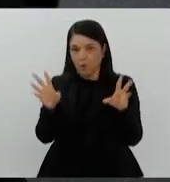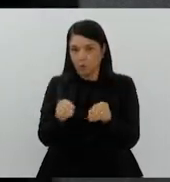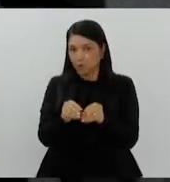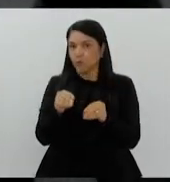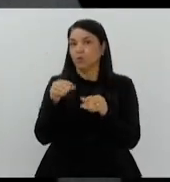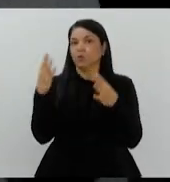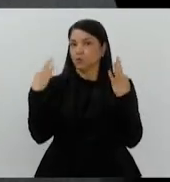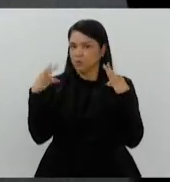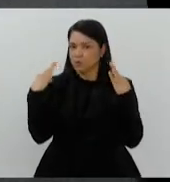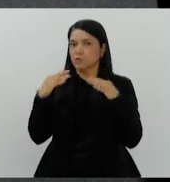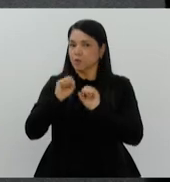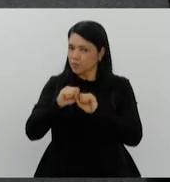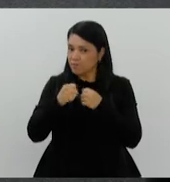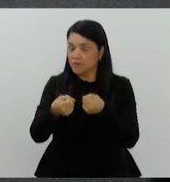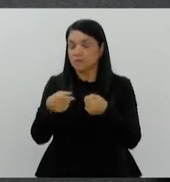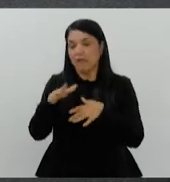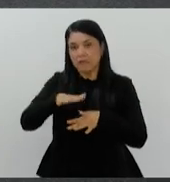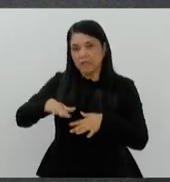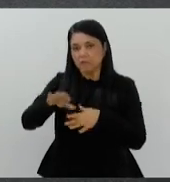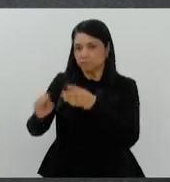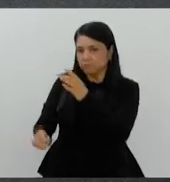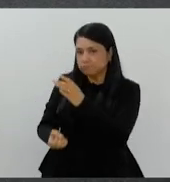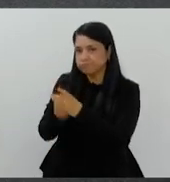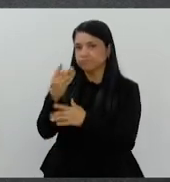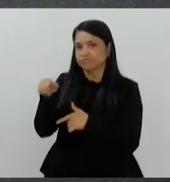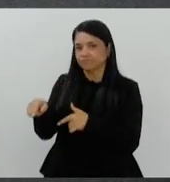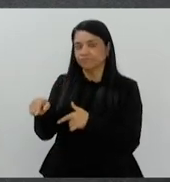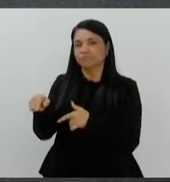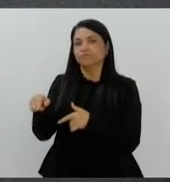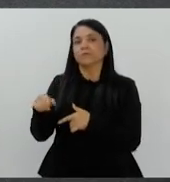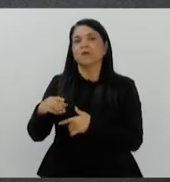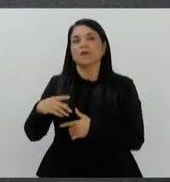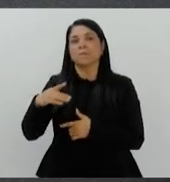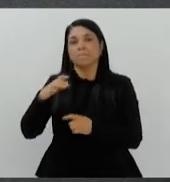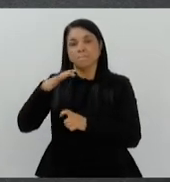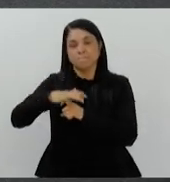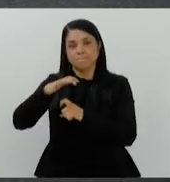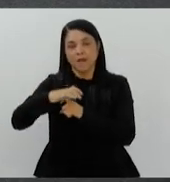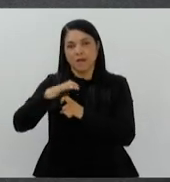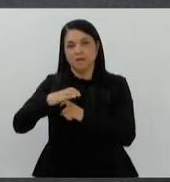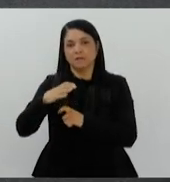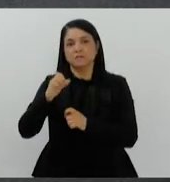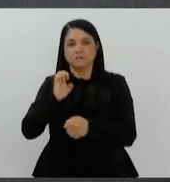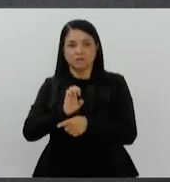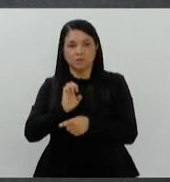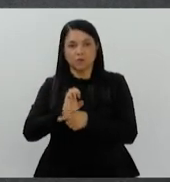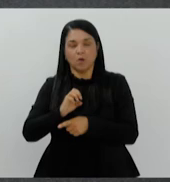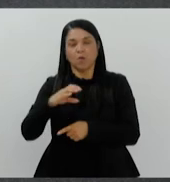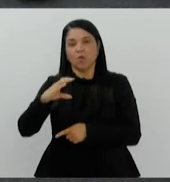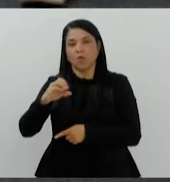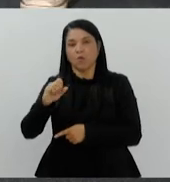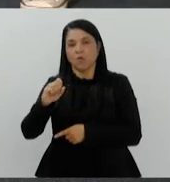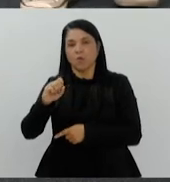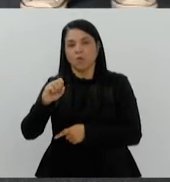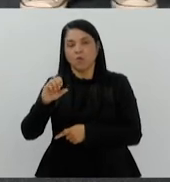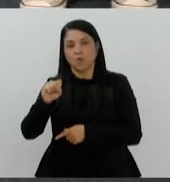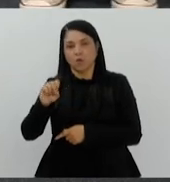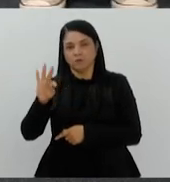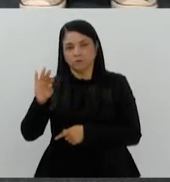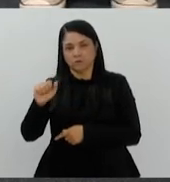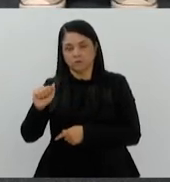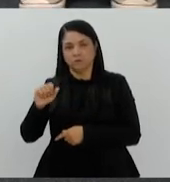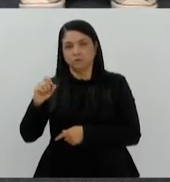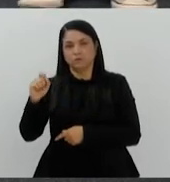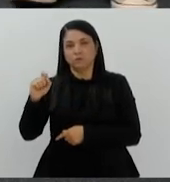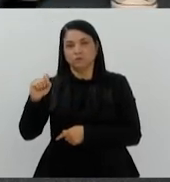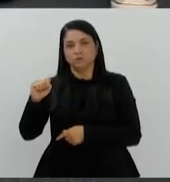região o Parque Estadual da Costa do Sol, né? Revigoramos a Lagoa de Araruama, e é uma vocação